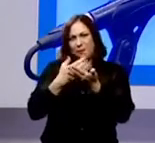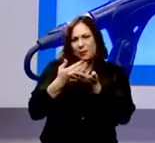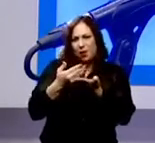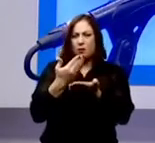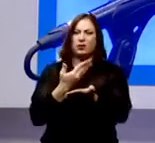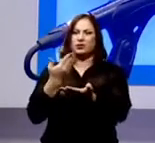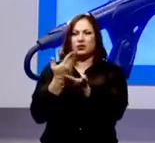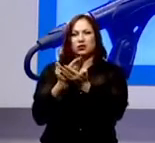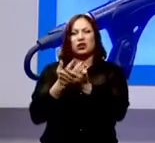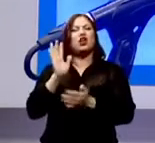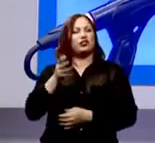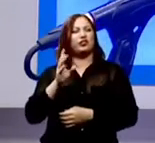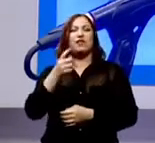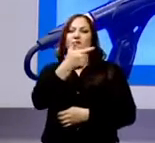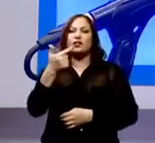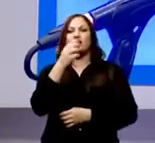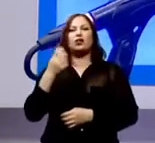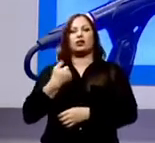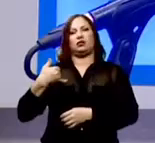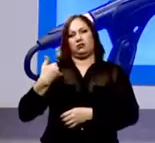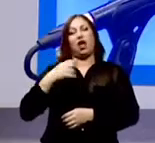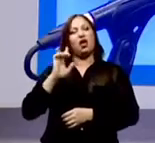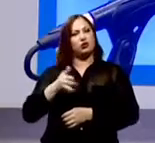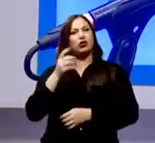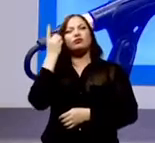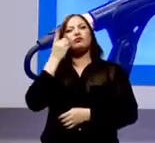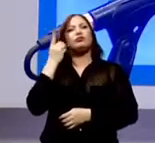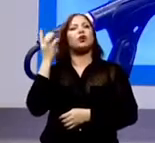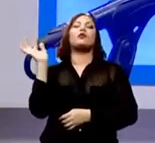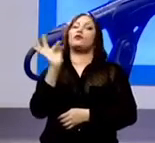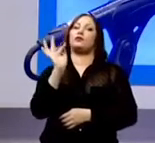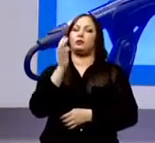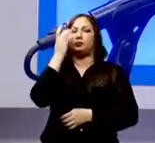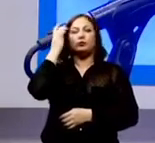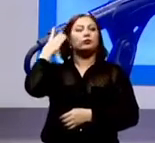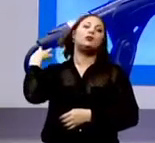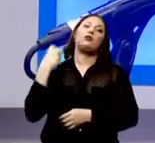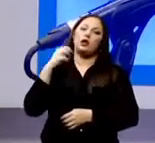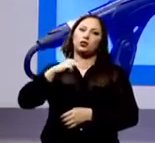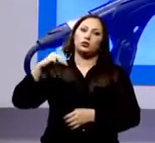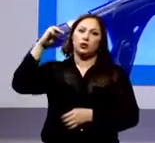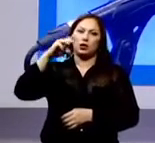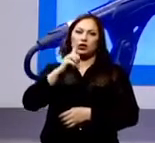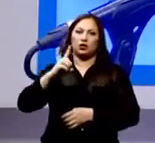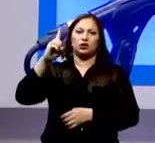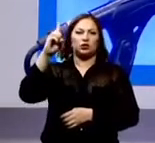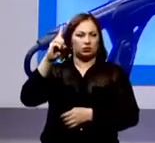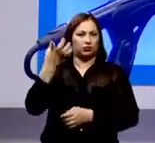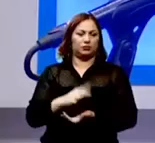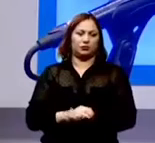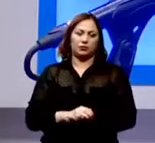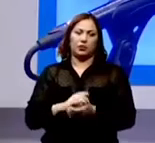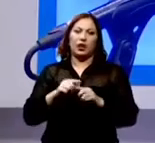tão cedo com 22 anos eu já era deputado estadual sou mestre em Direito condicional e daí é que vem minha formação acadêmica inclusive que me subsidiar os